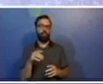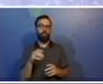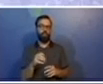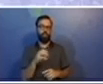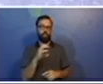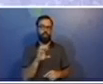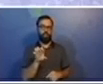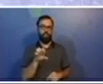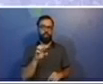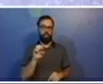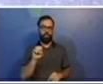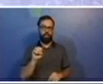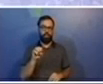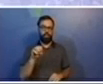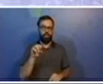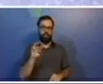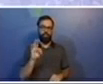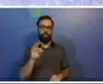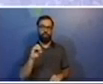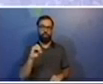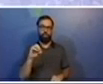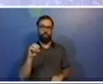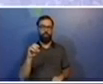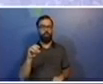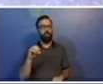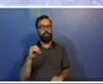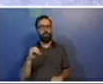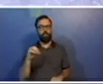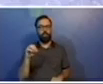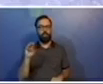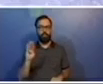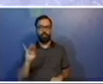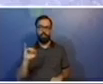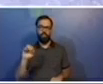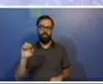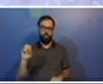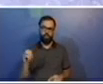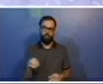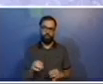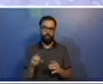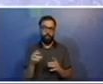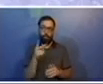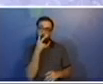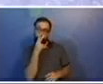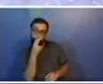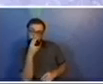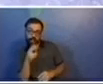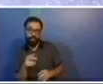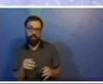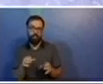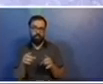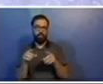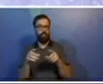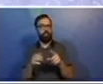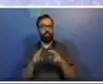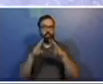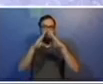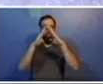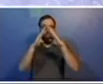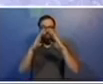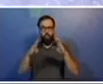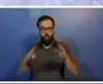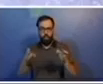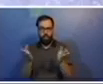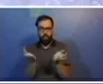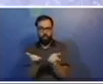estróbilo, porque é uma estrutura de reprodução que tem o formato semelhante a essa figura da geometria espacial, que é